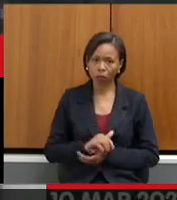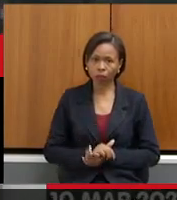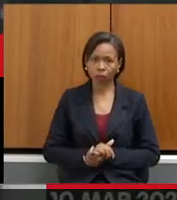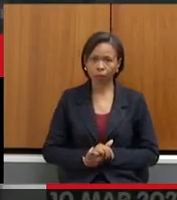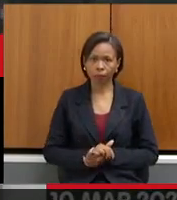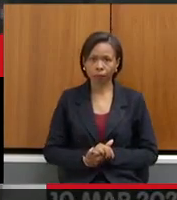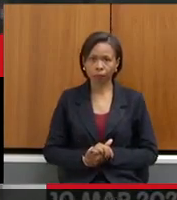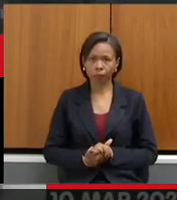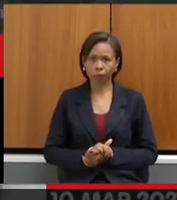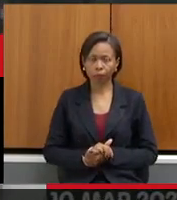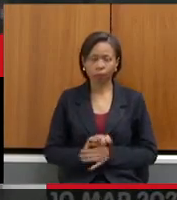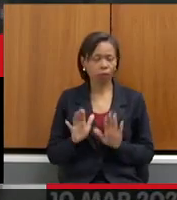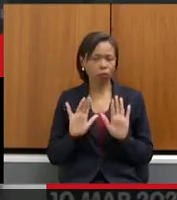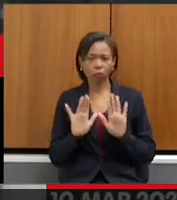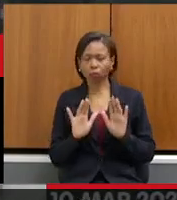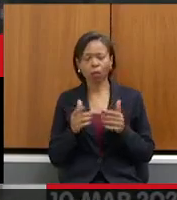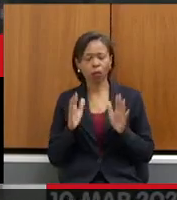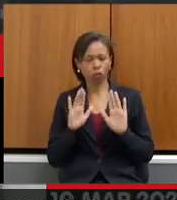Santiago